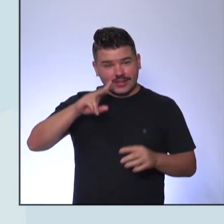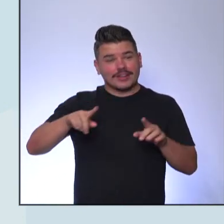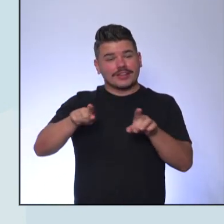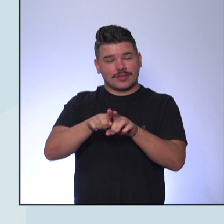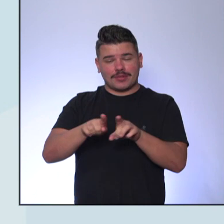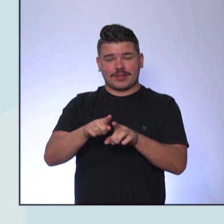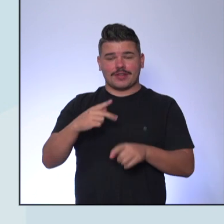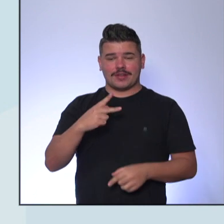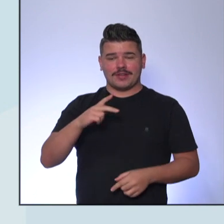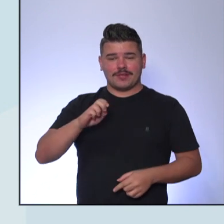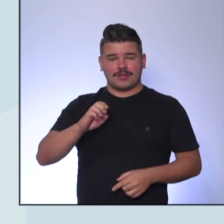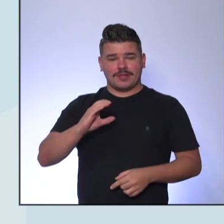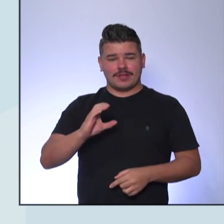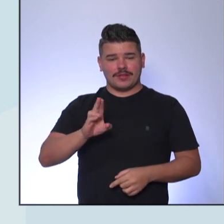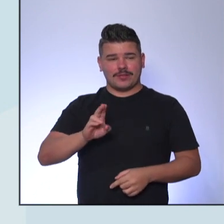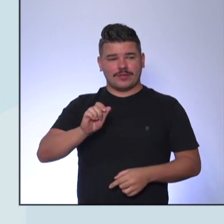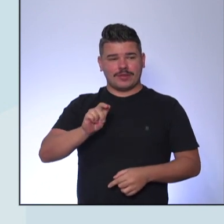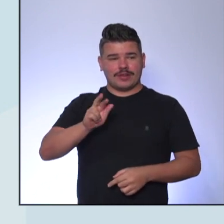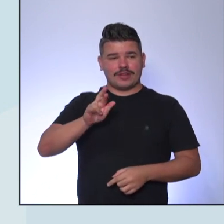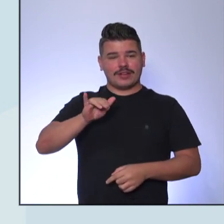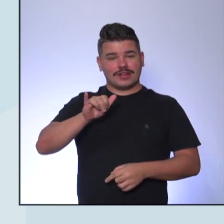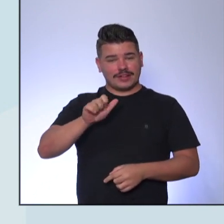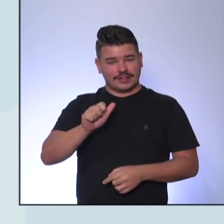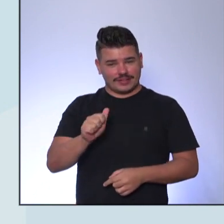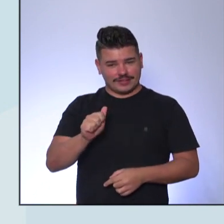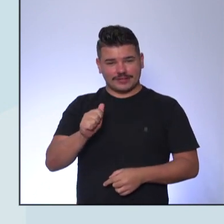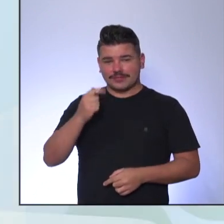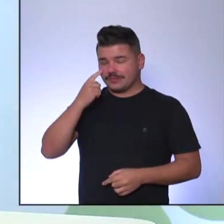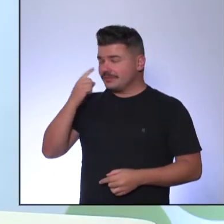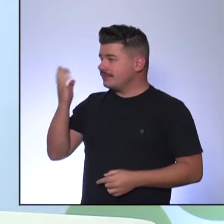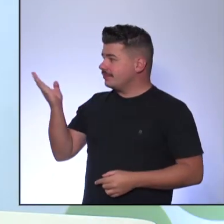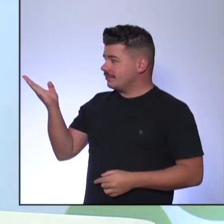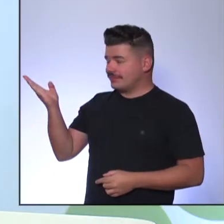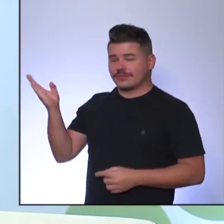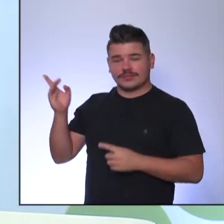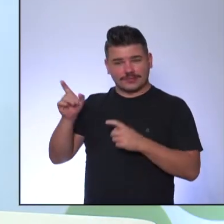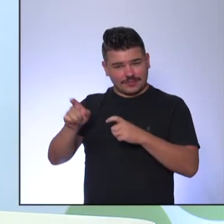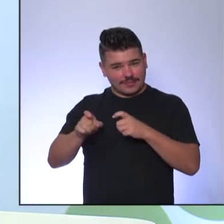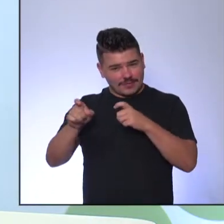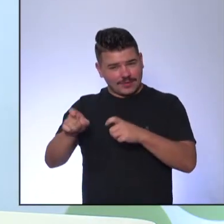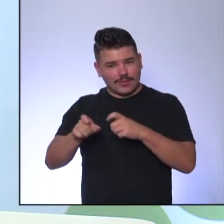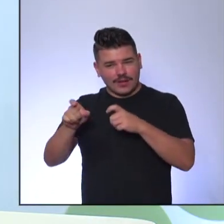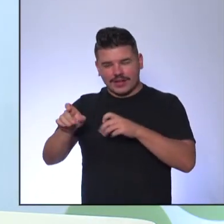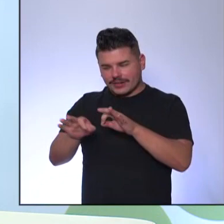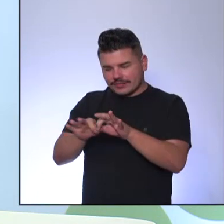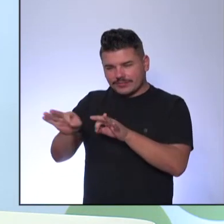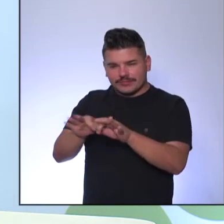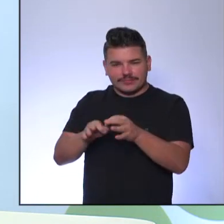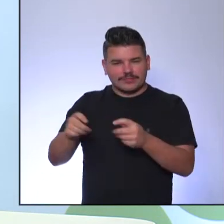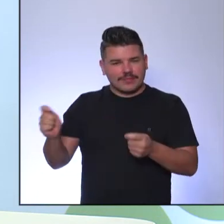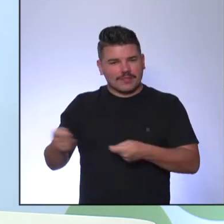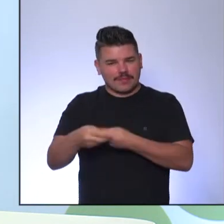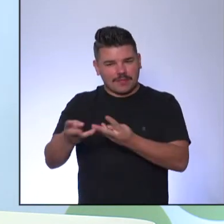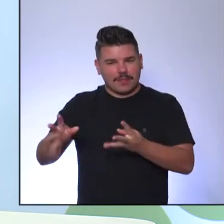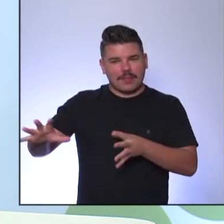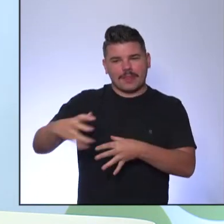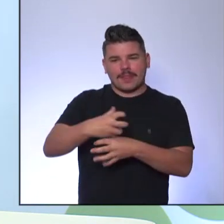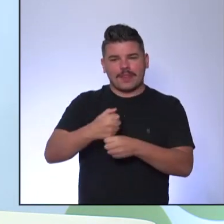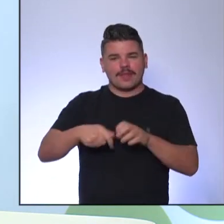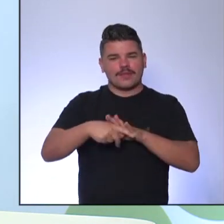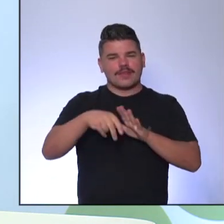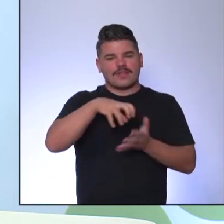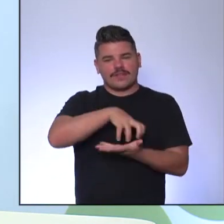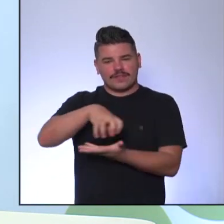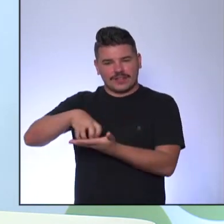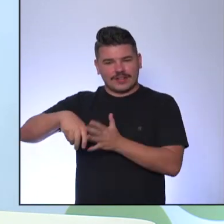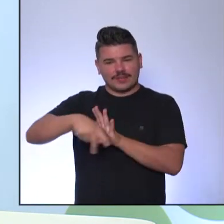economia açucareira, impulsionou aí a formação de vilas e cidades da época. Vilas e cidades que nós já citamos aqui, né?